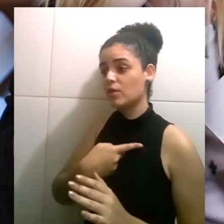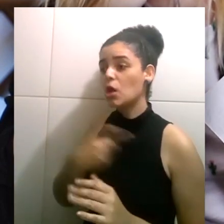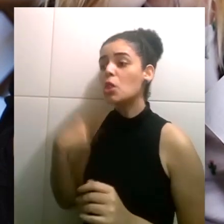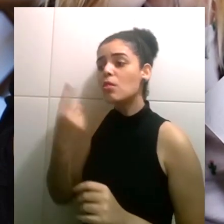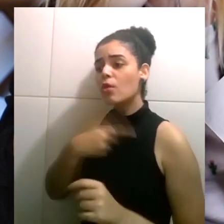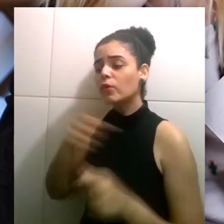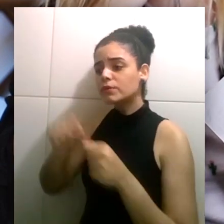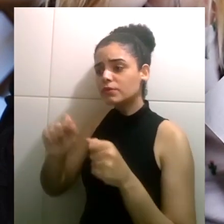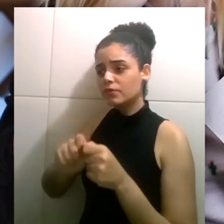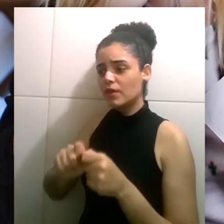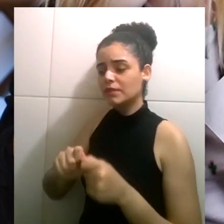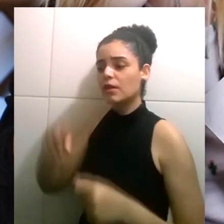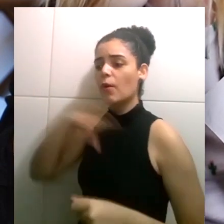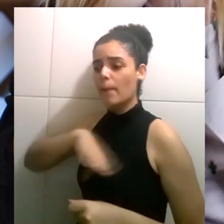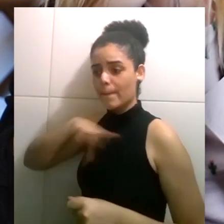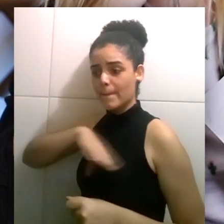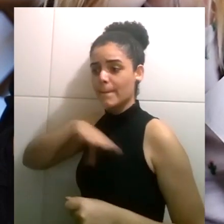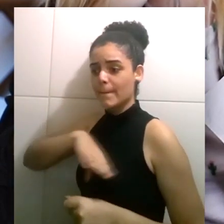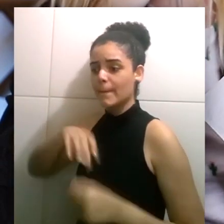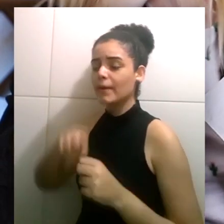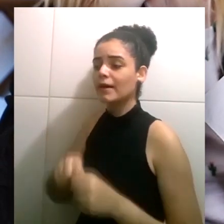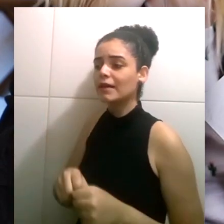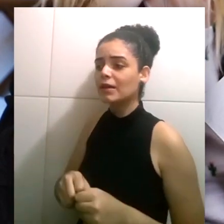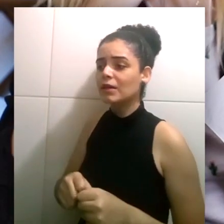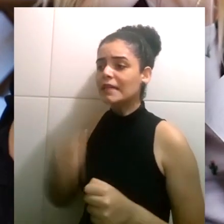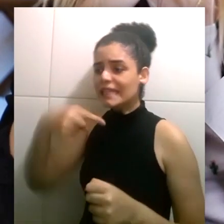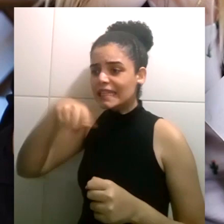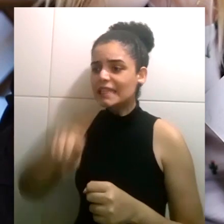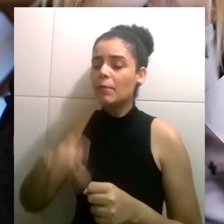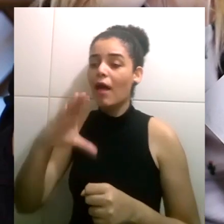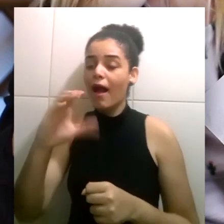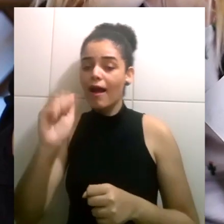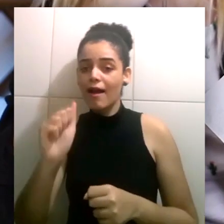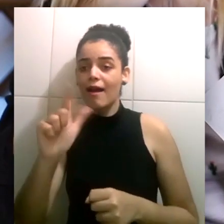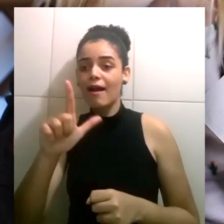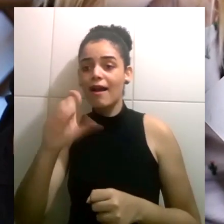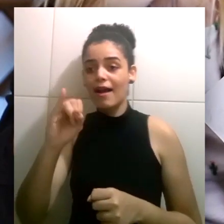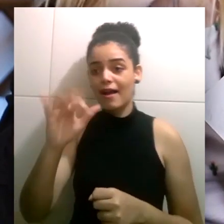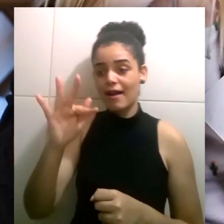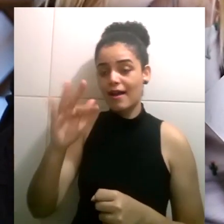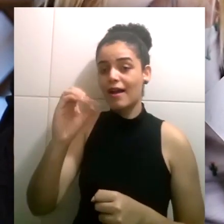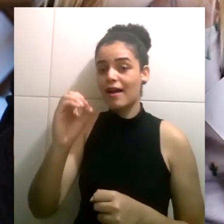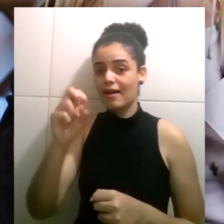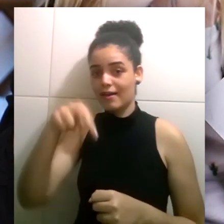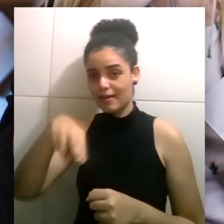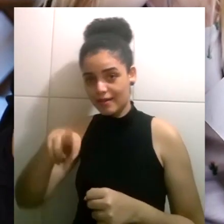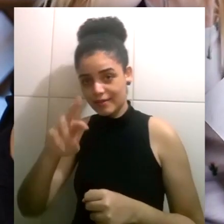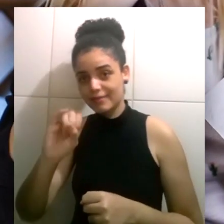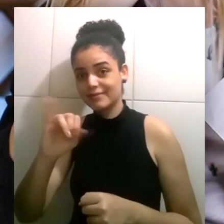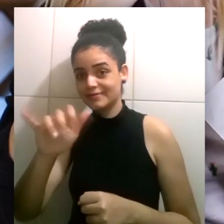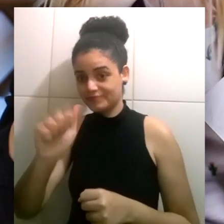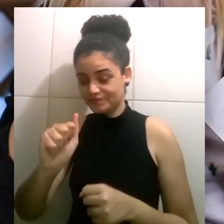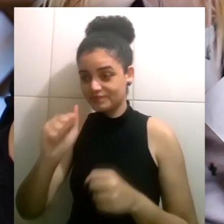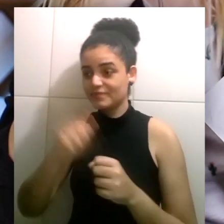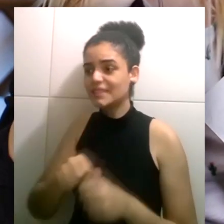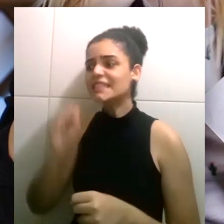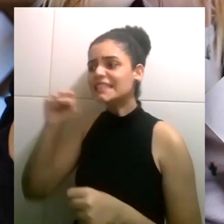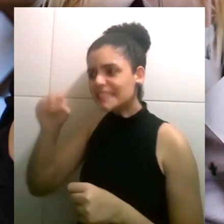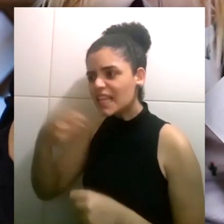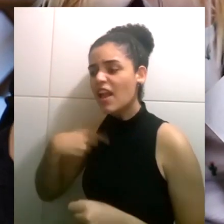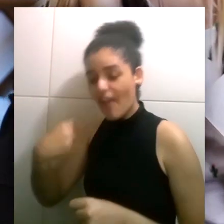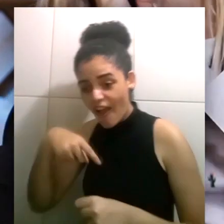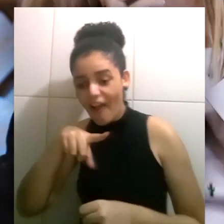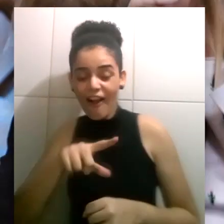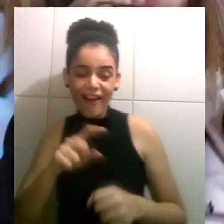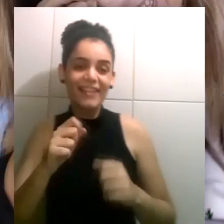fazer um projeto em português, você viria pra Califórnia fazer o coaching? Eu falei, claro! E tipo assim, gente, na hora que eu falei, claro, eu falei assim, Deus me abençoe,